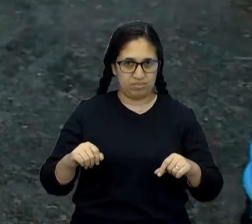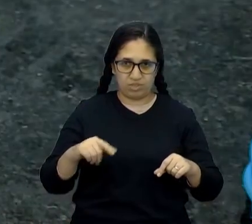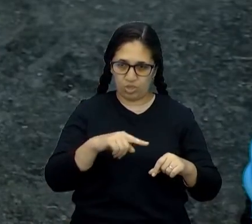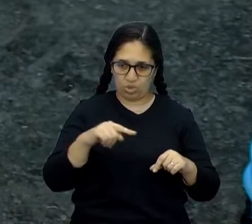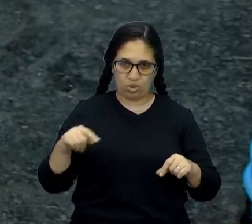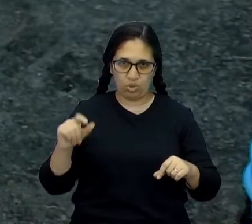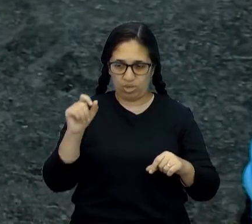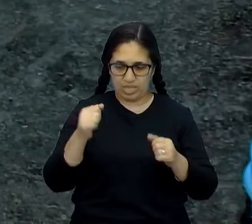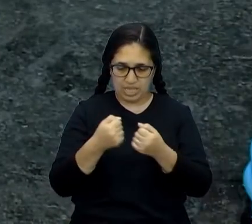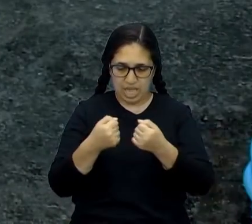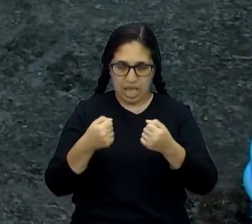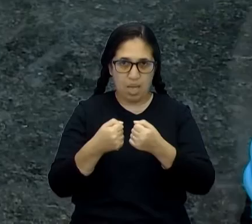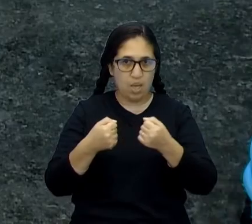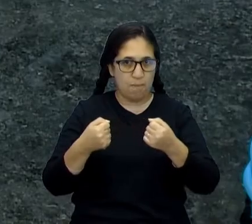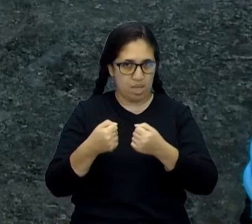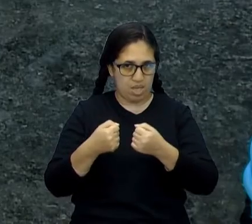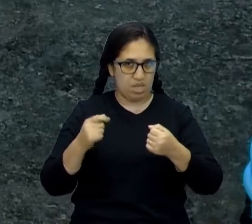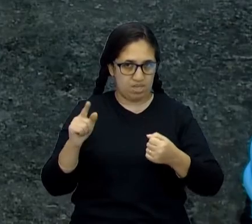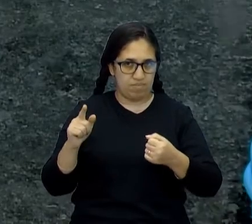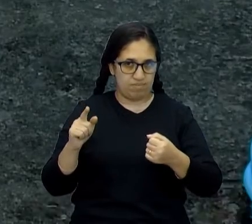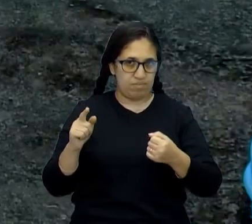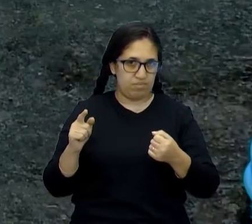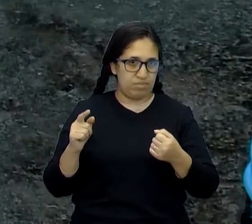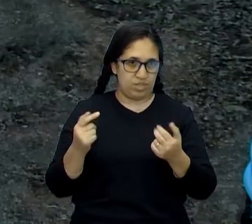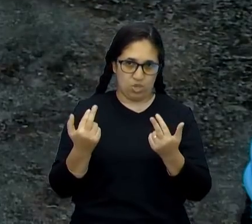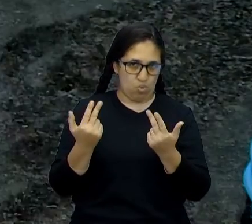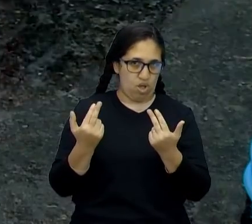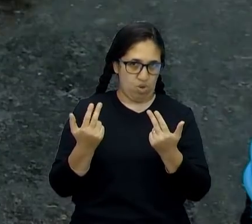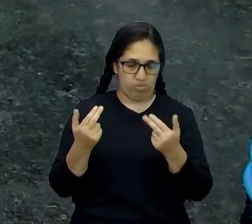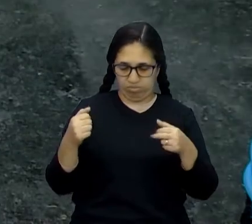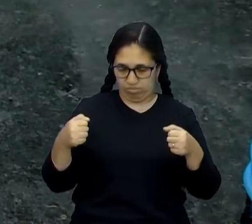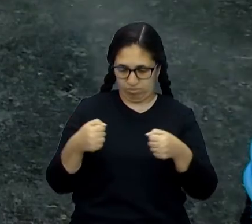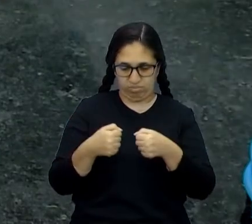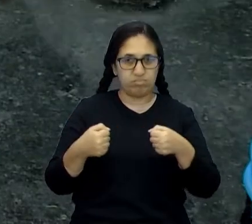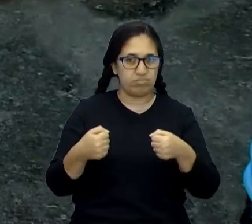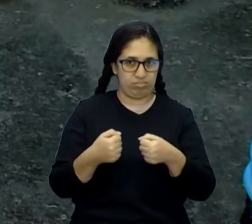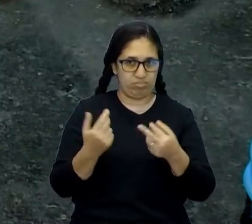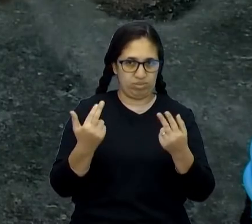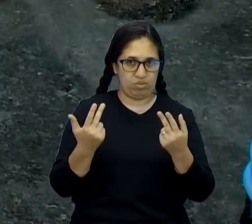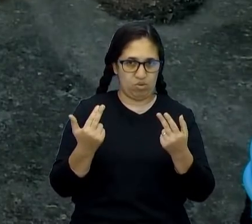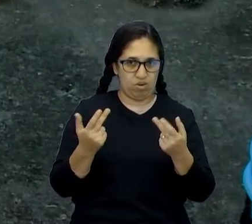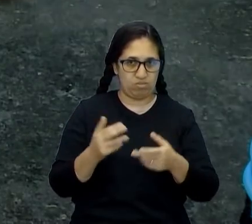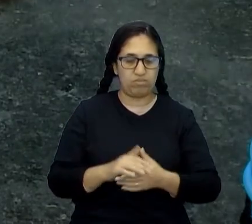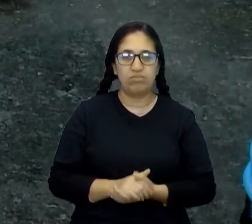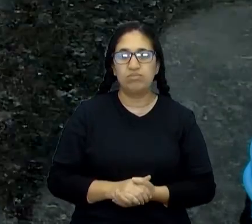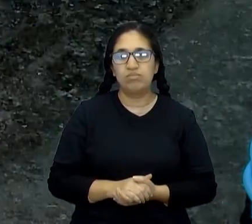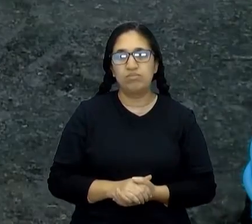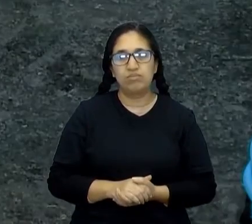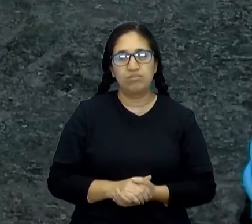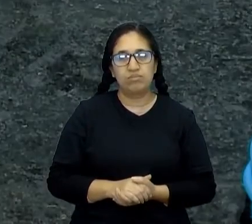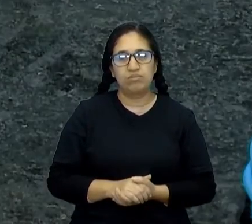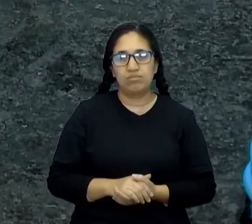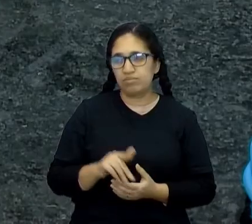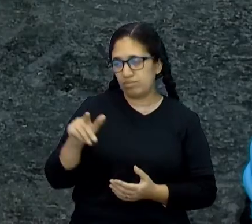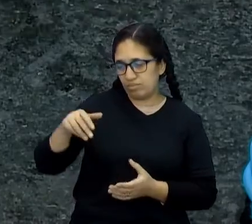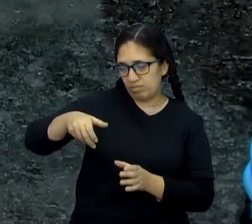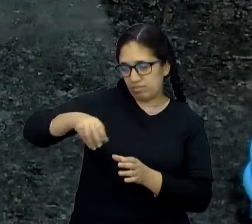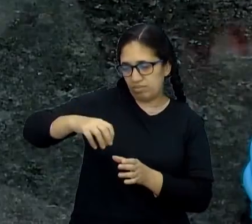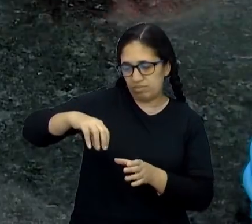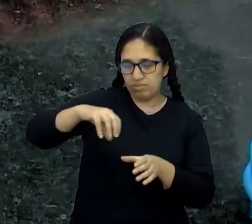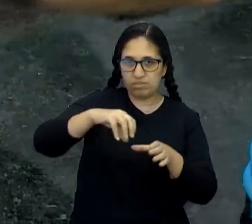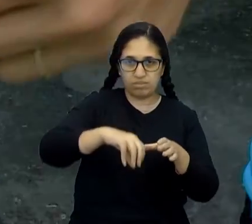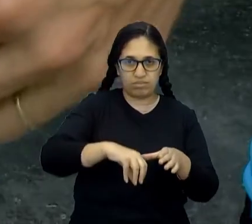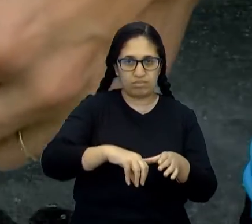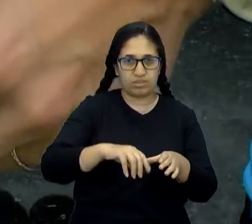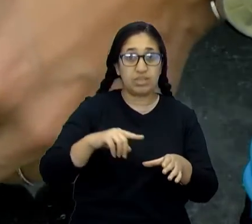2 ímãs que provavelmente eles são ou 2 nortes ou 2 sul, eu não sei qual, mas eu sei que eles são iguais. Vou colocar esse apoio